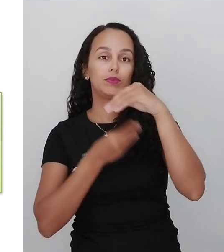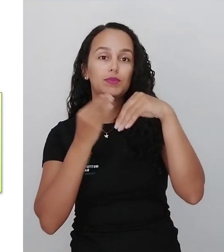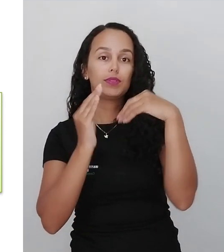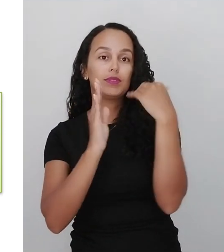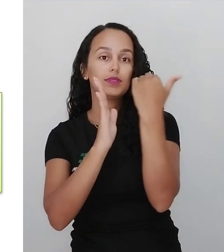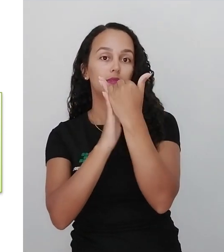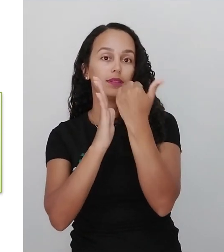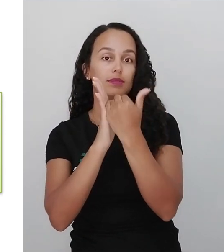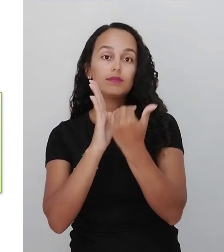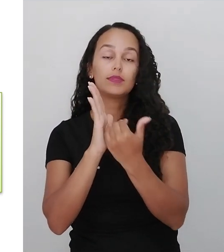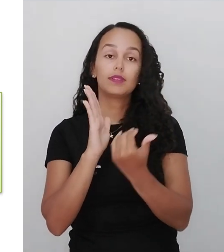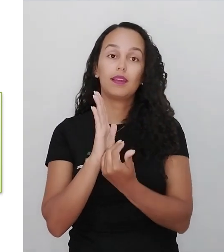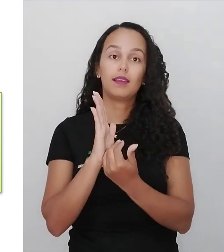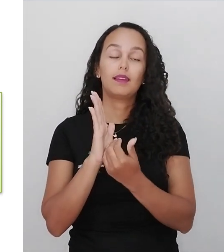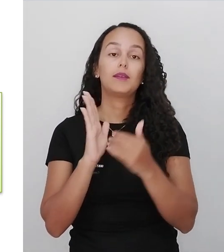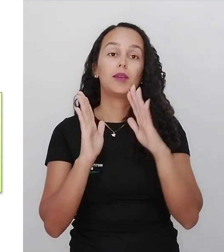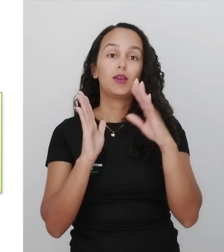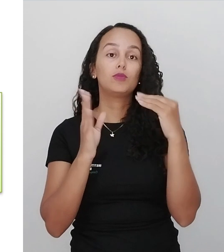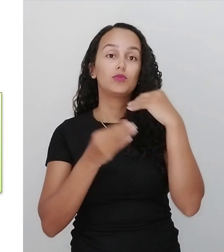de enzimas.